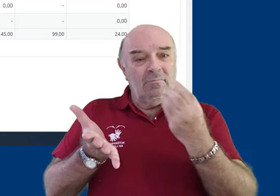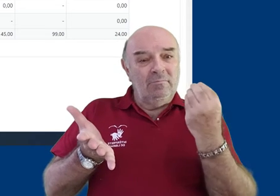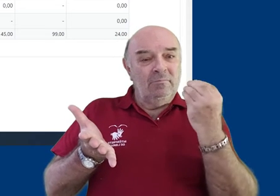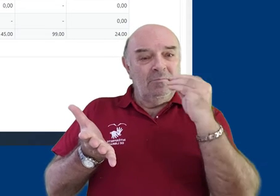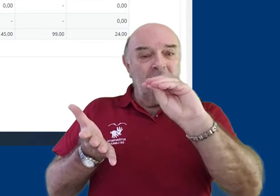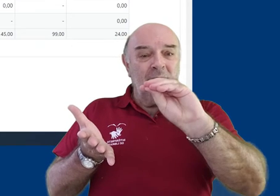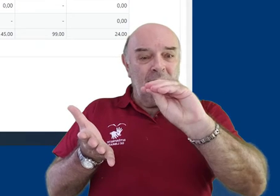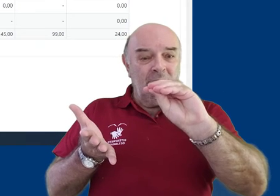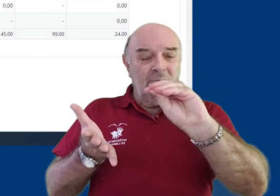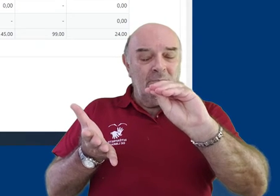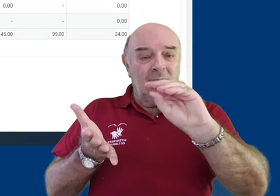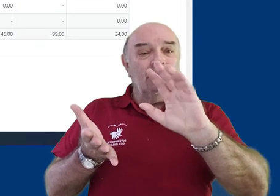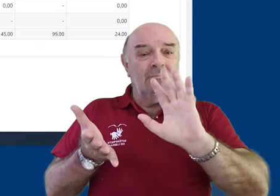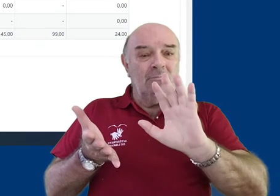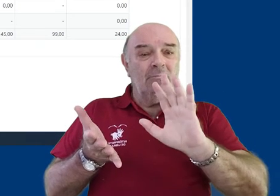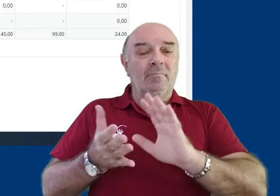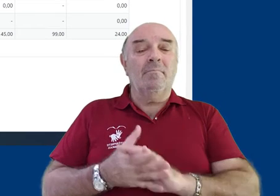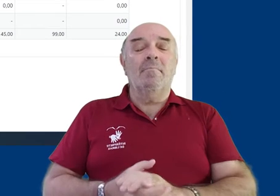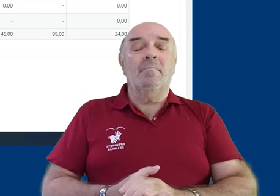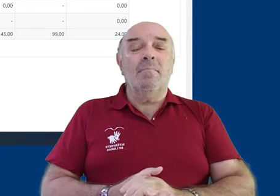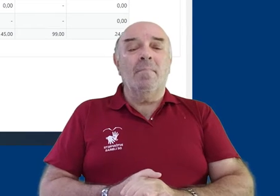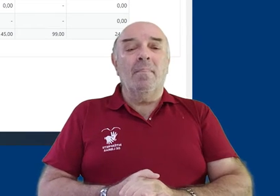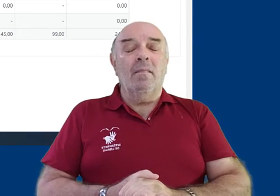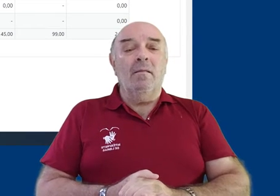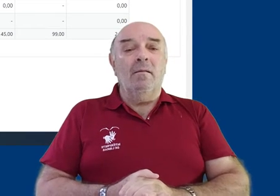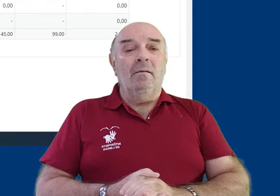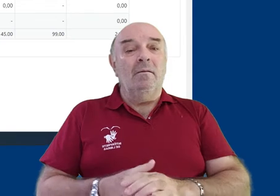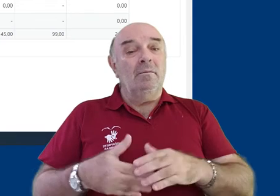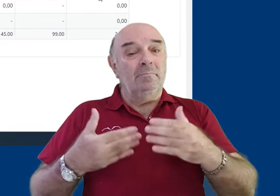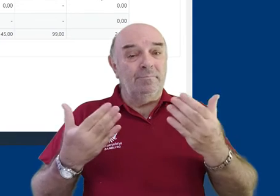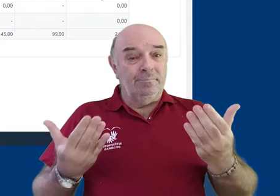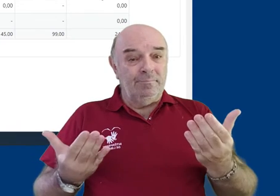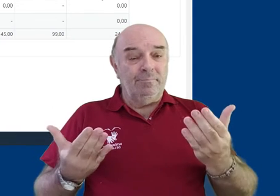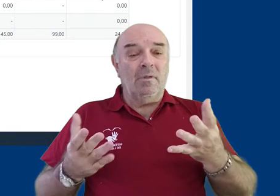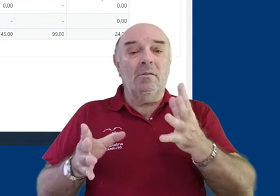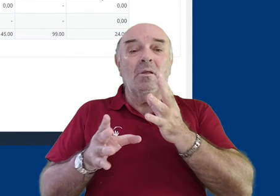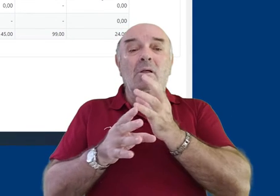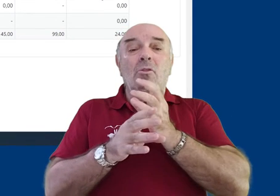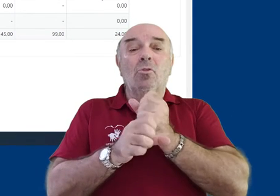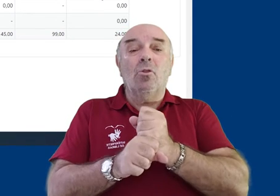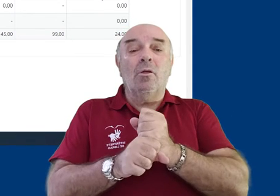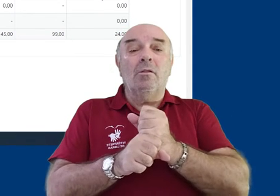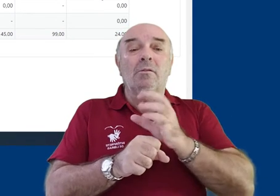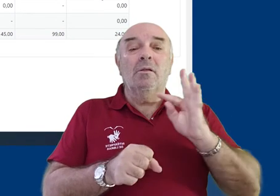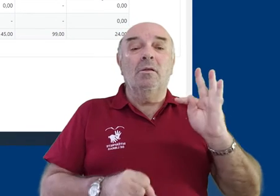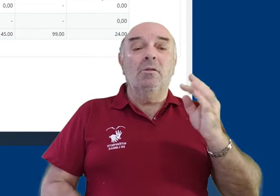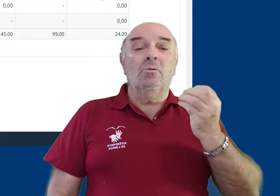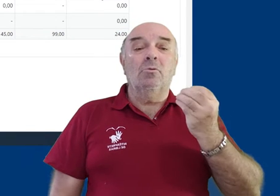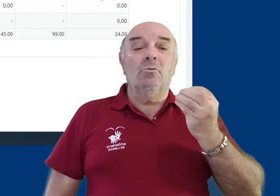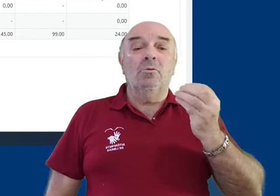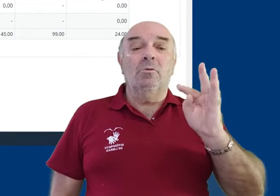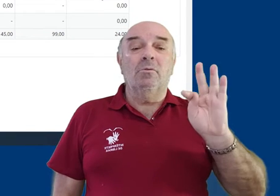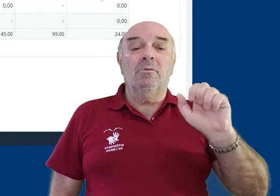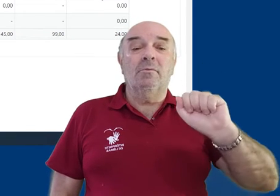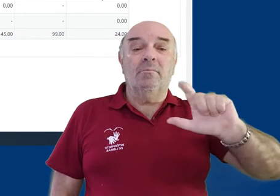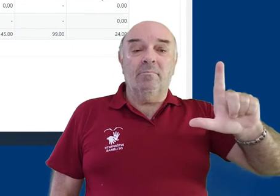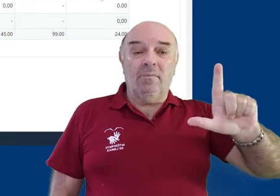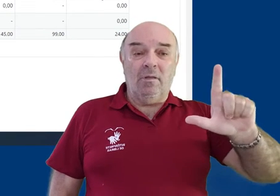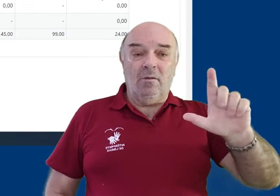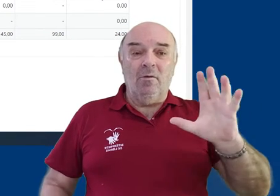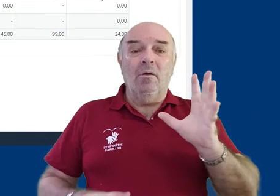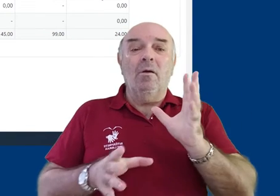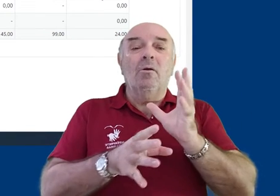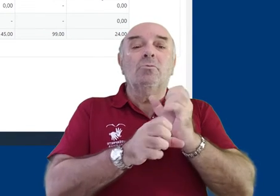esta nota ainda não foi atribuída a este aluno um relação a nota total do curso